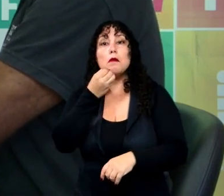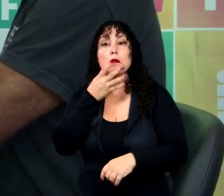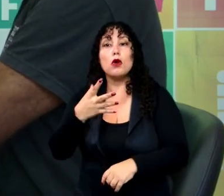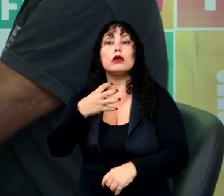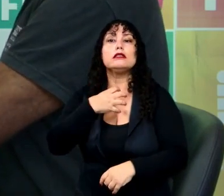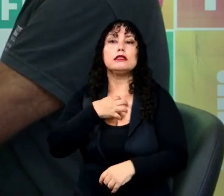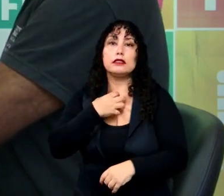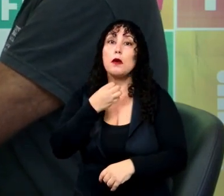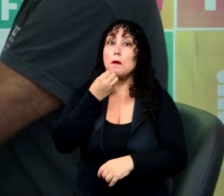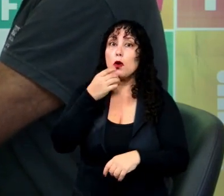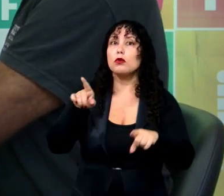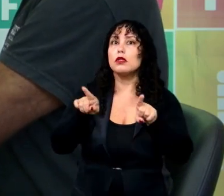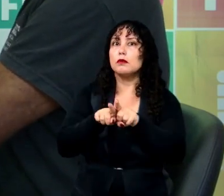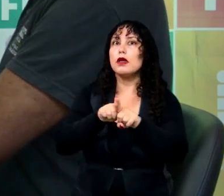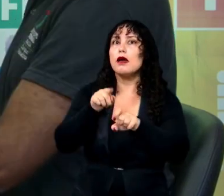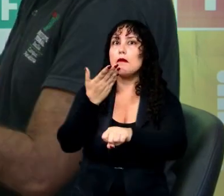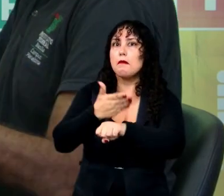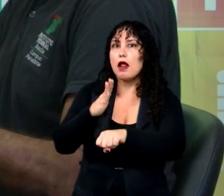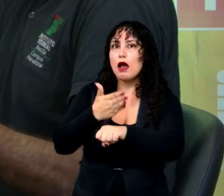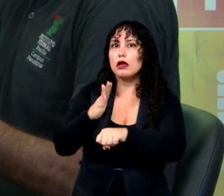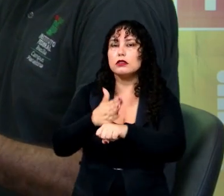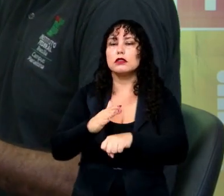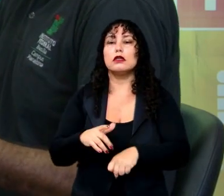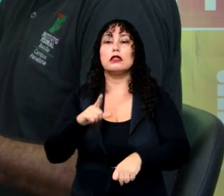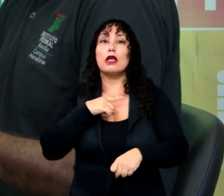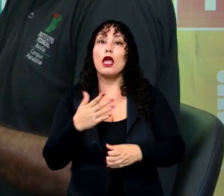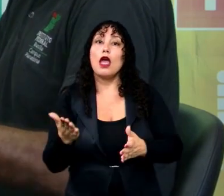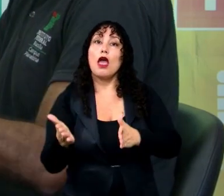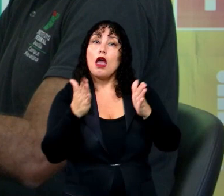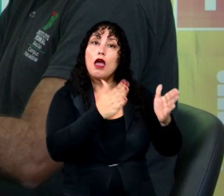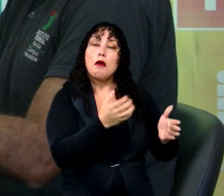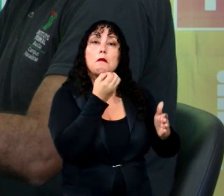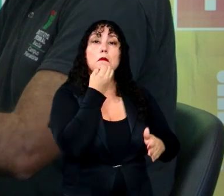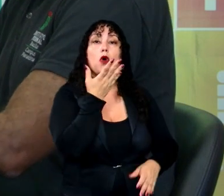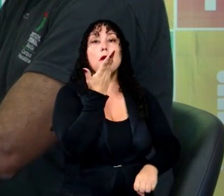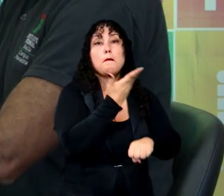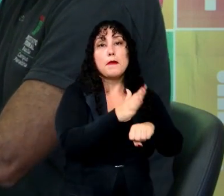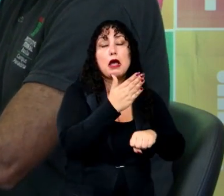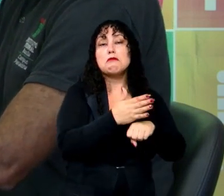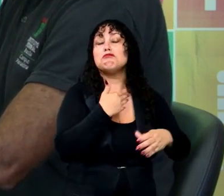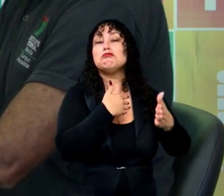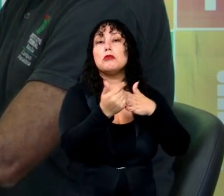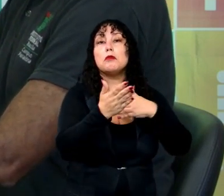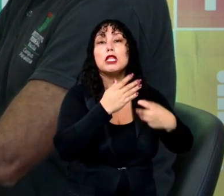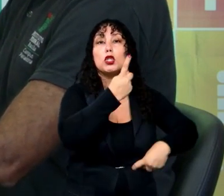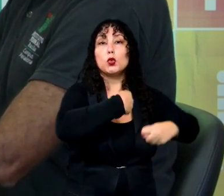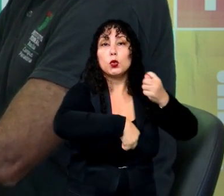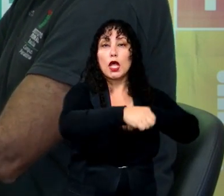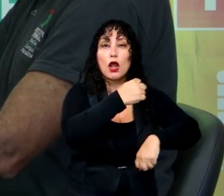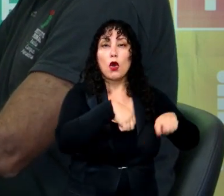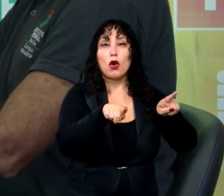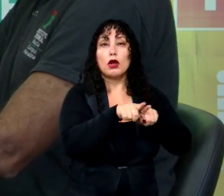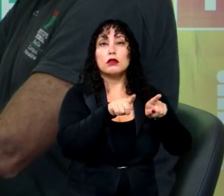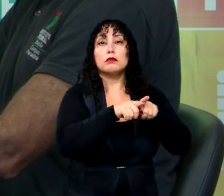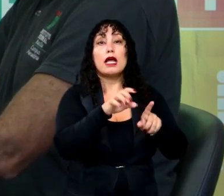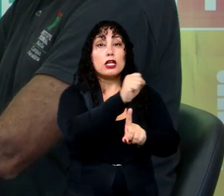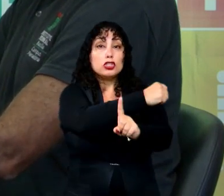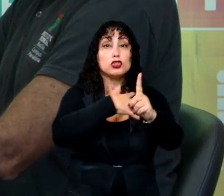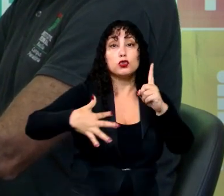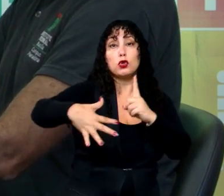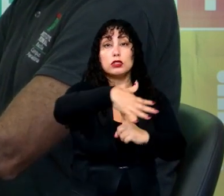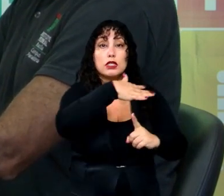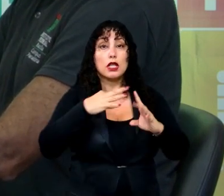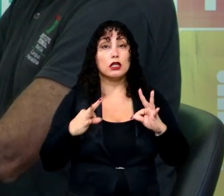comercialização tá e tem tem que ter boas práticas independente do negócio eh pra sociedade como um